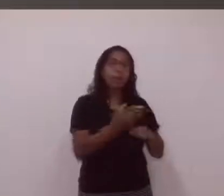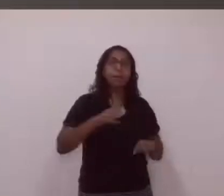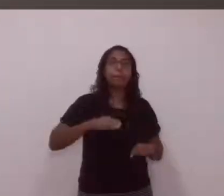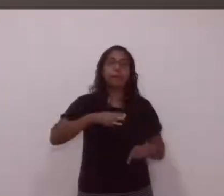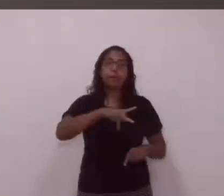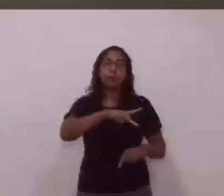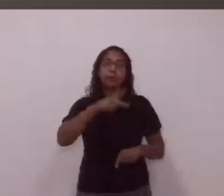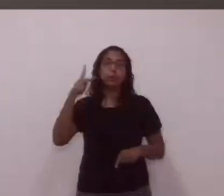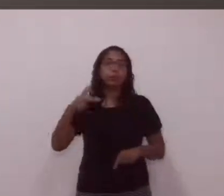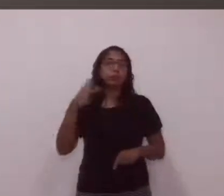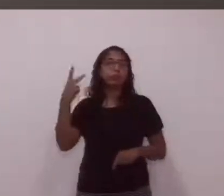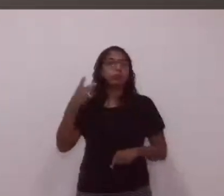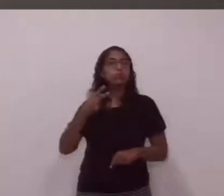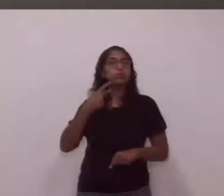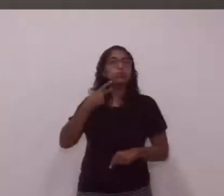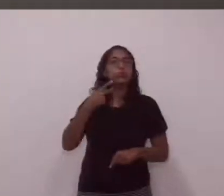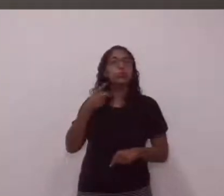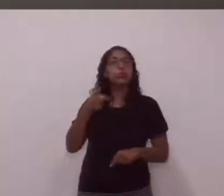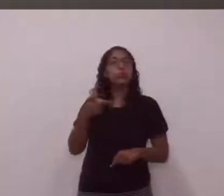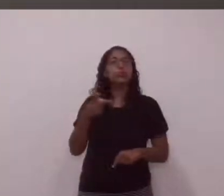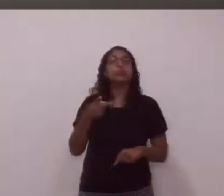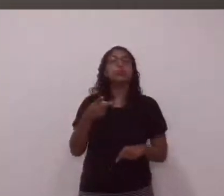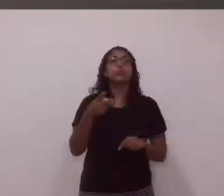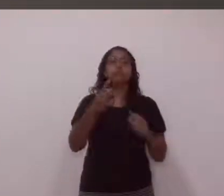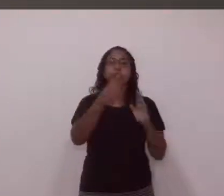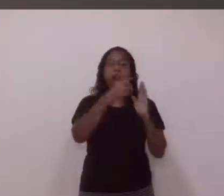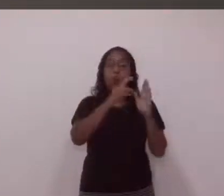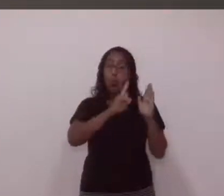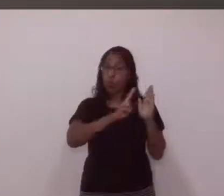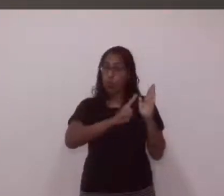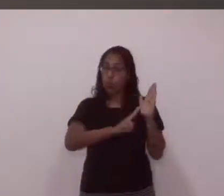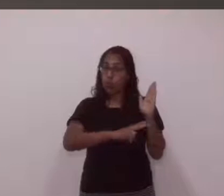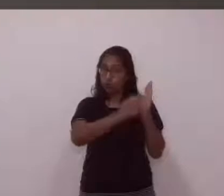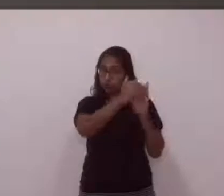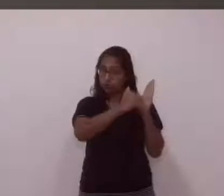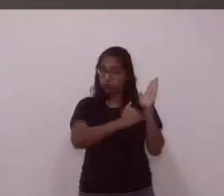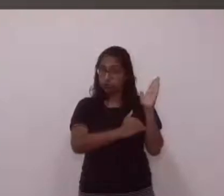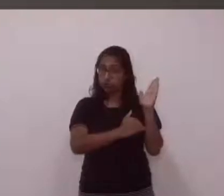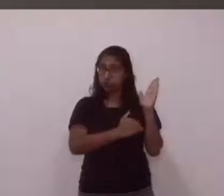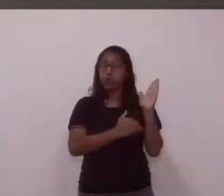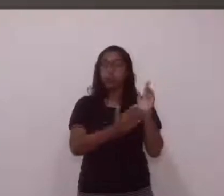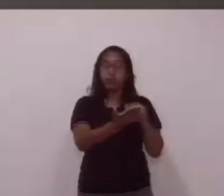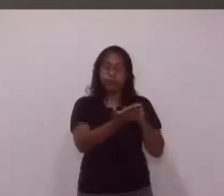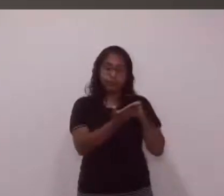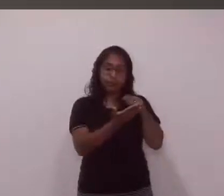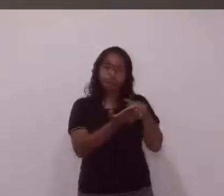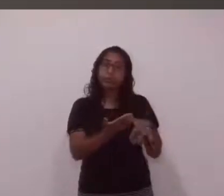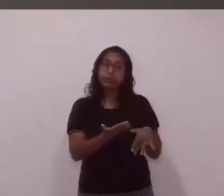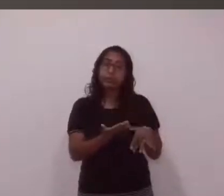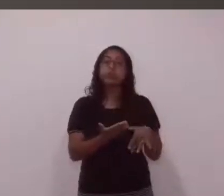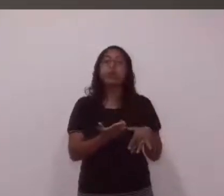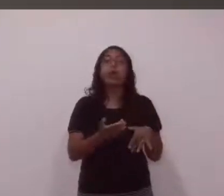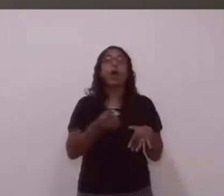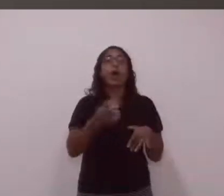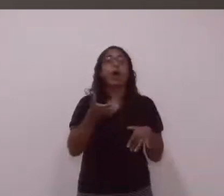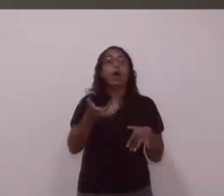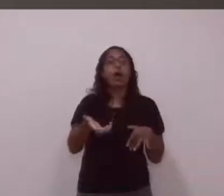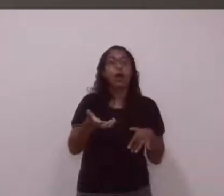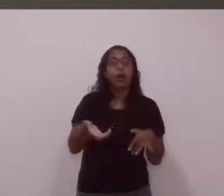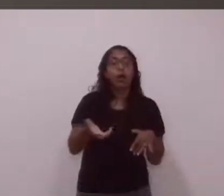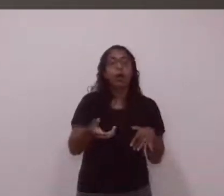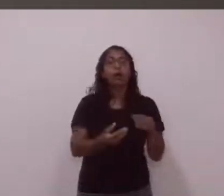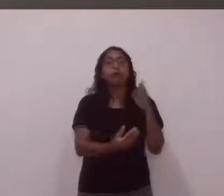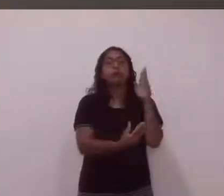promotores de justiça abaixo identificados vem a presença de Vossa Excelência propor ação civil pública de